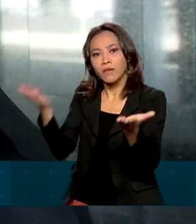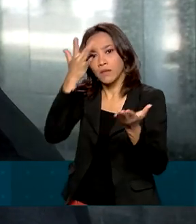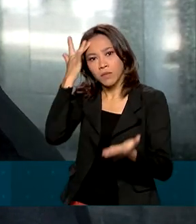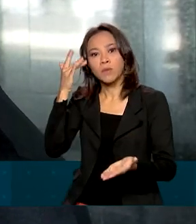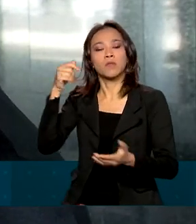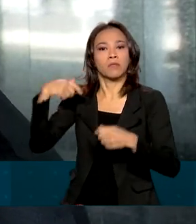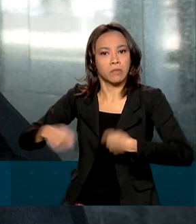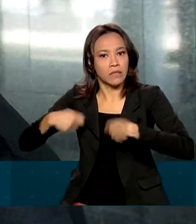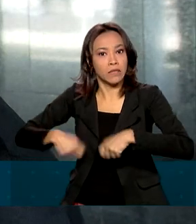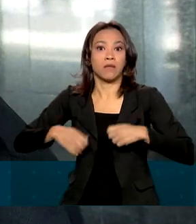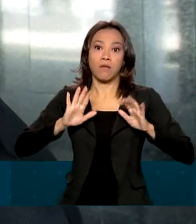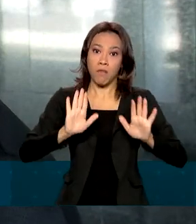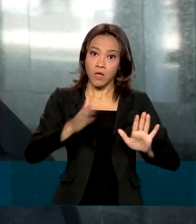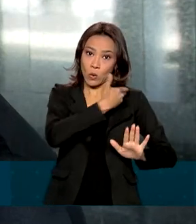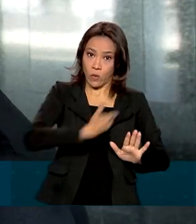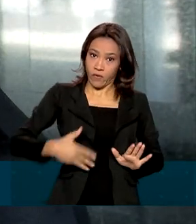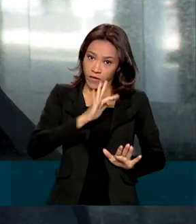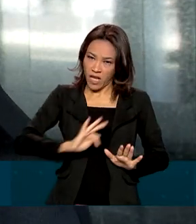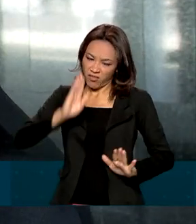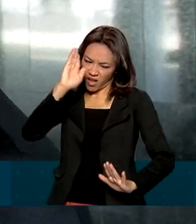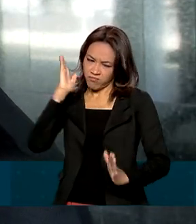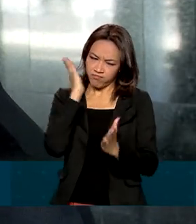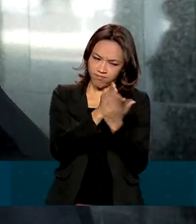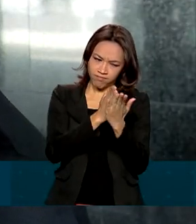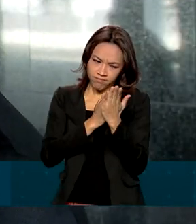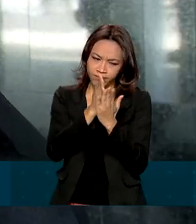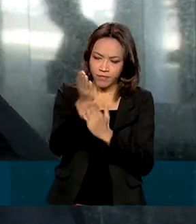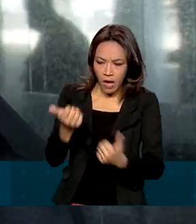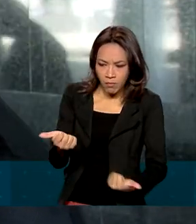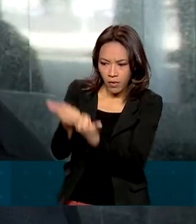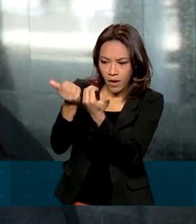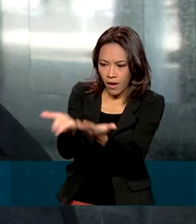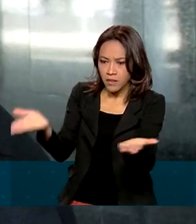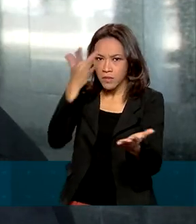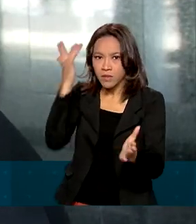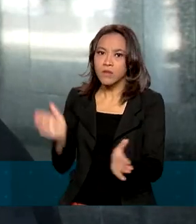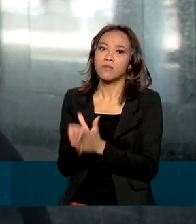Mas o governo federal está determinado a assistir os brasileiros mais necessitados.